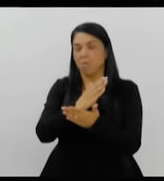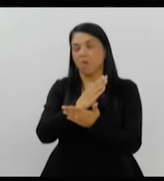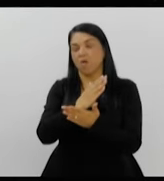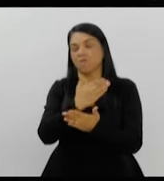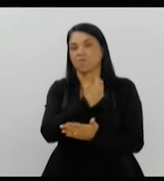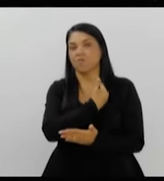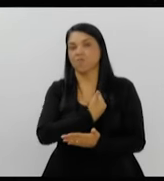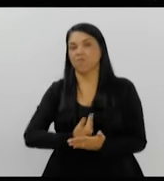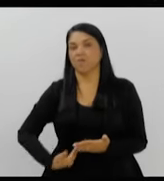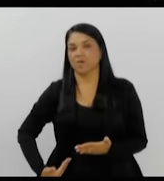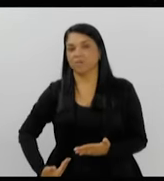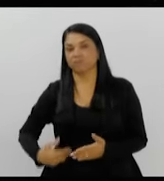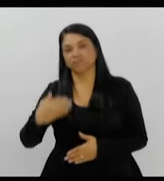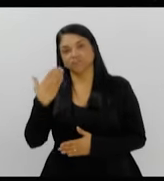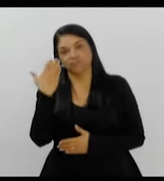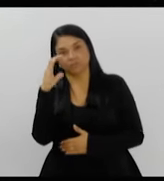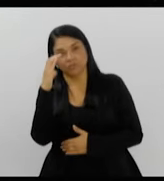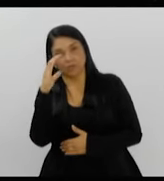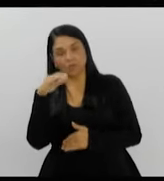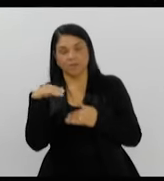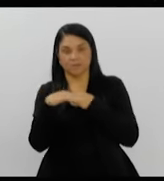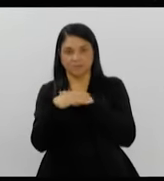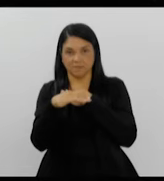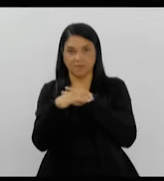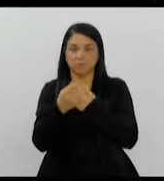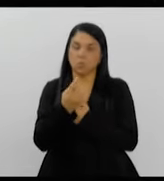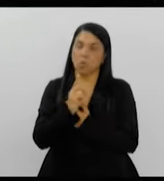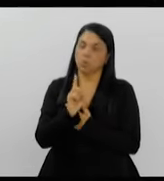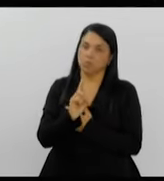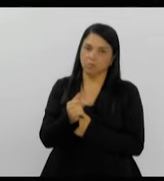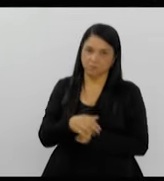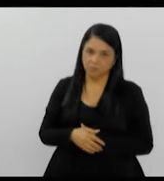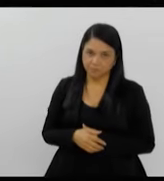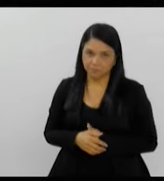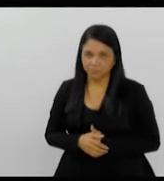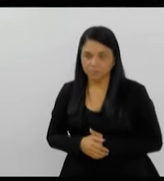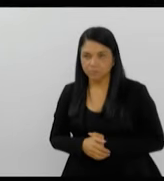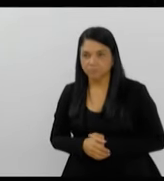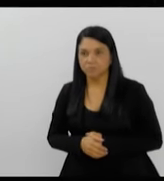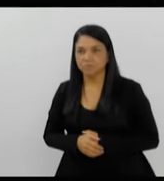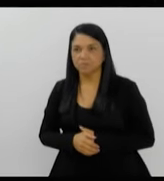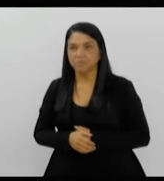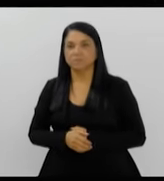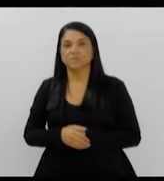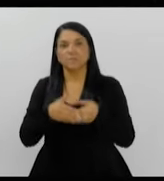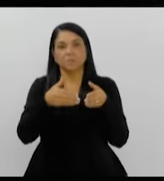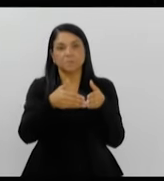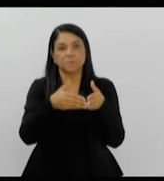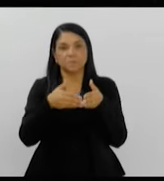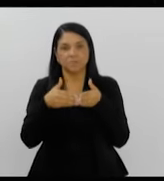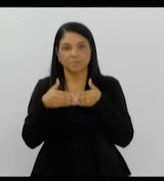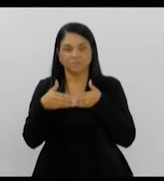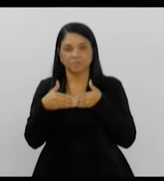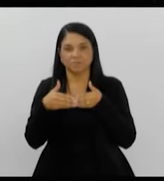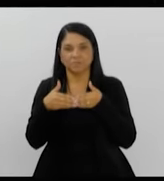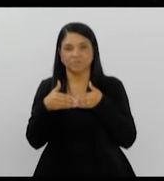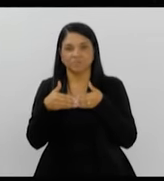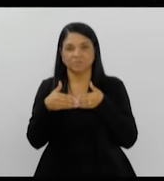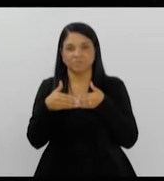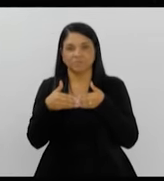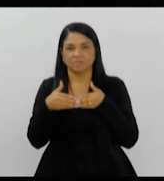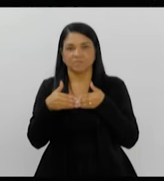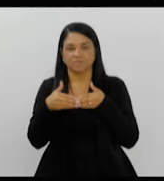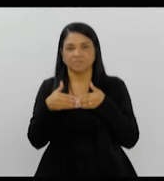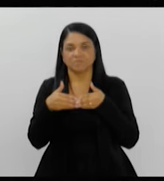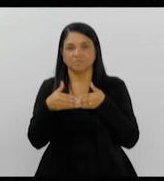Niterói ou não eu pedindo licença para fazer aqui